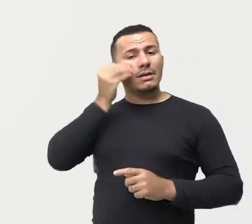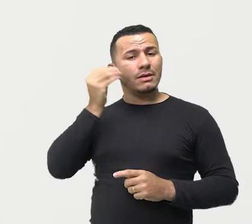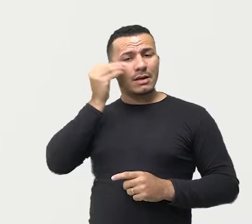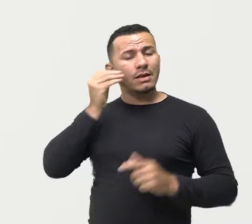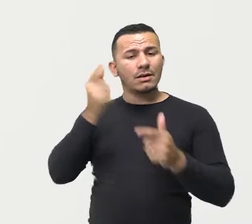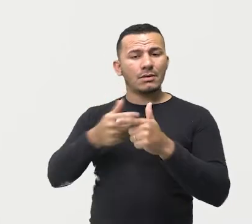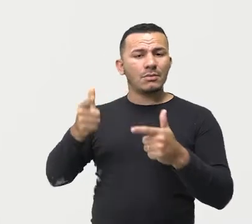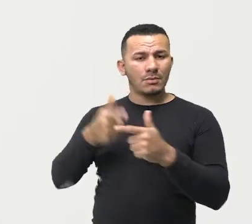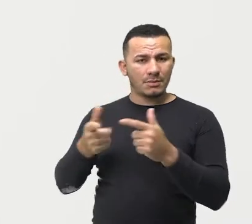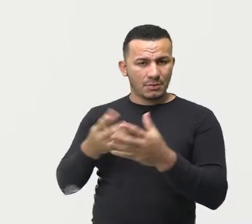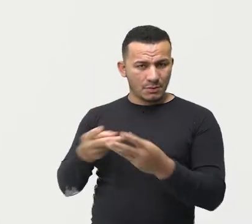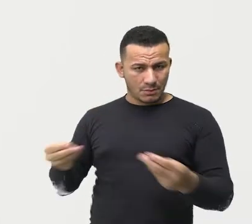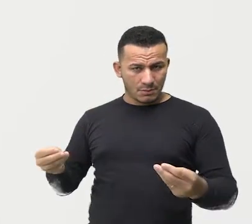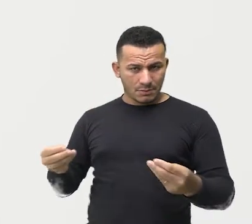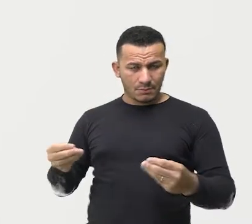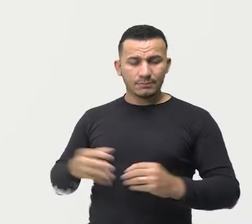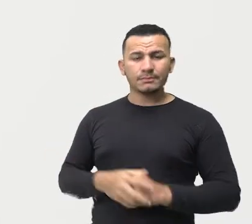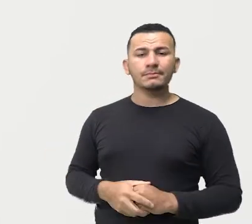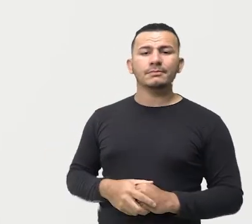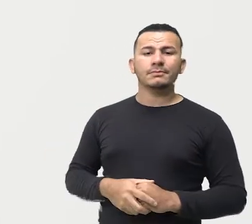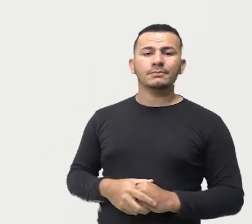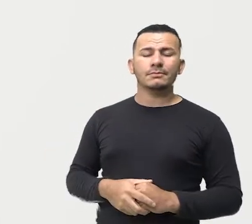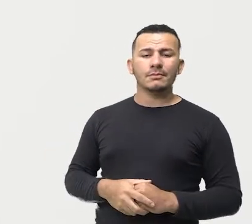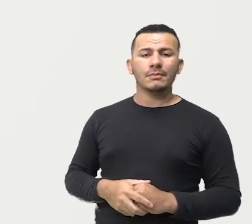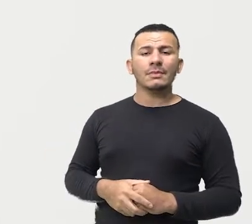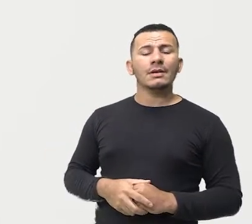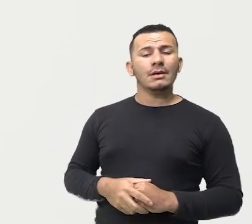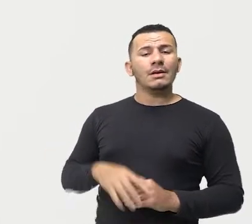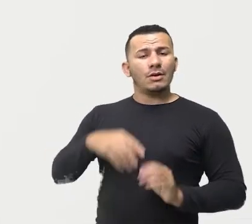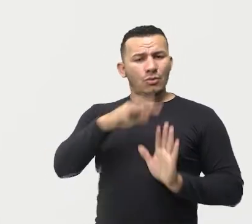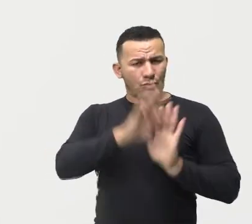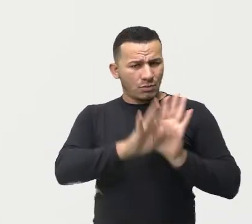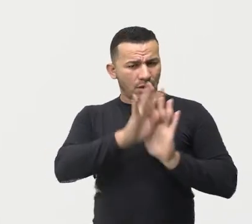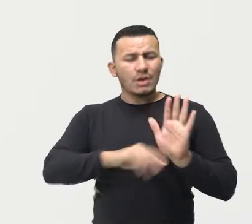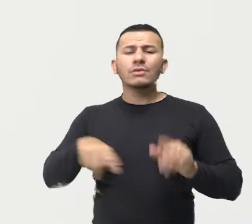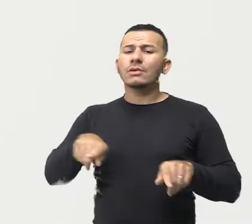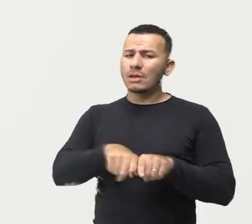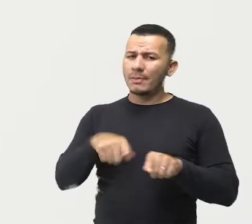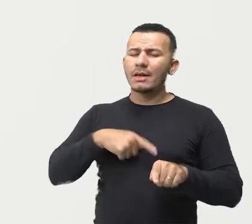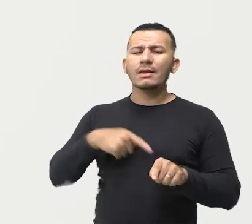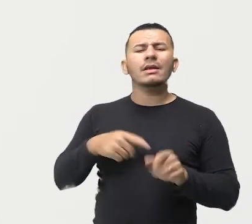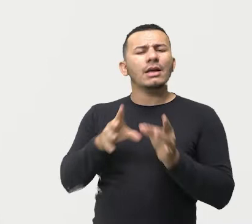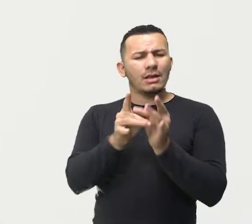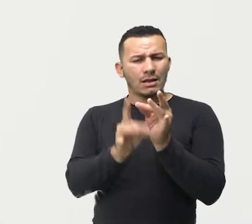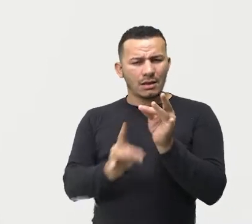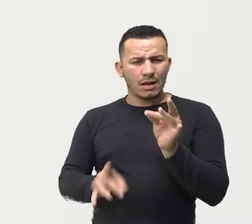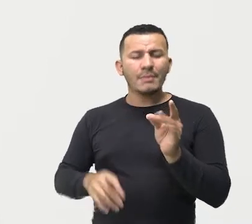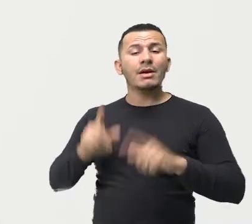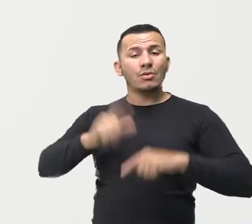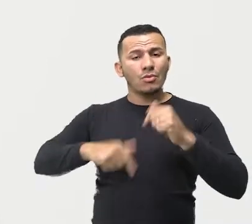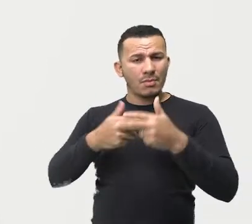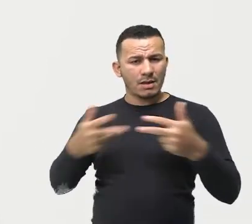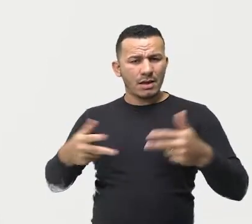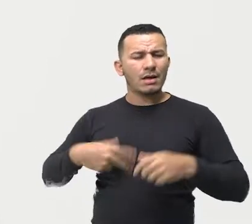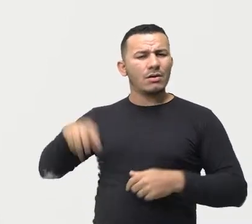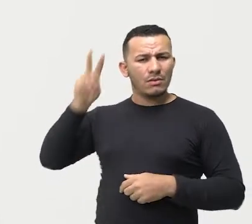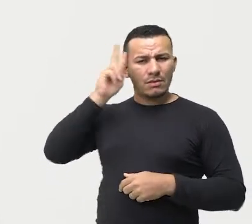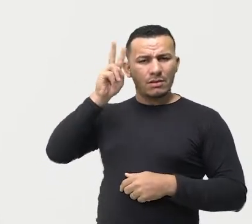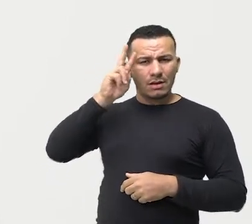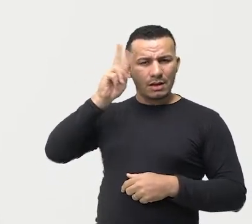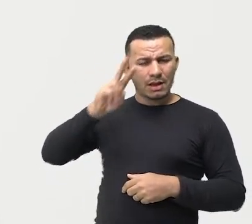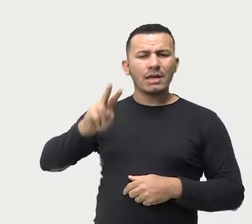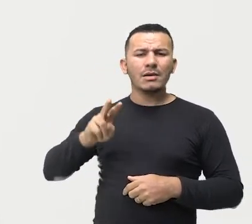do problema e observa em que há também no nosso texto descrição do objeto o que ela